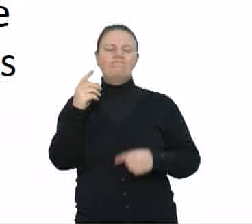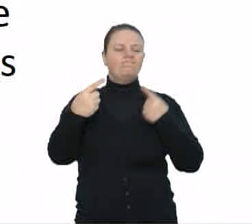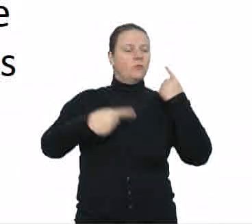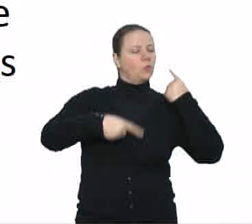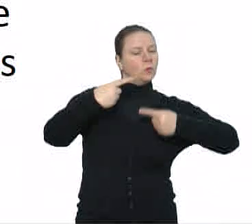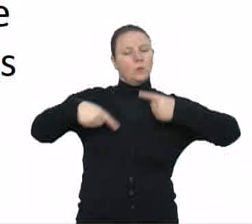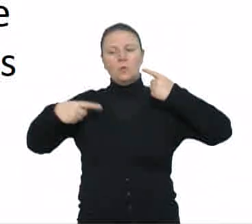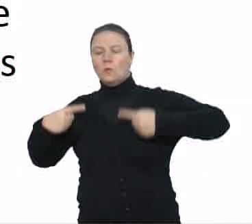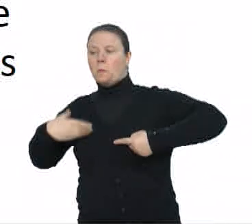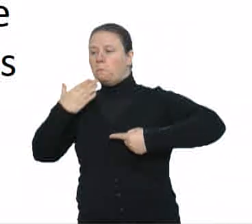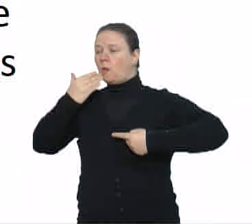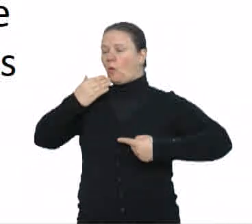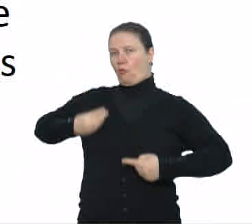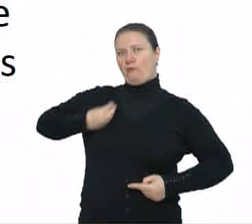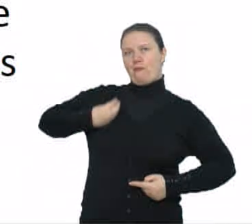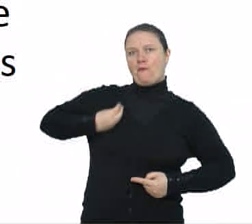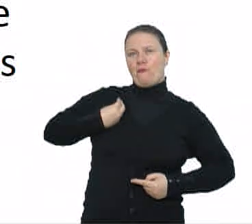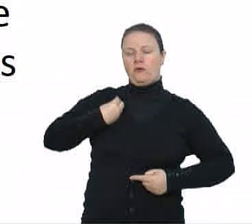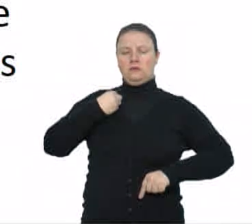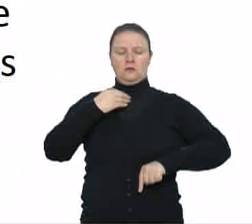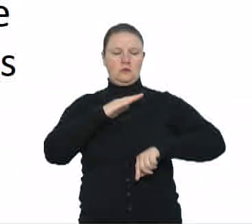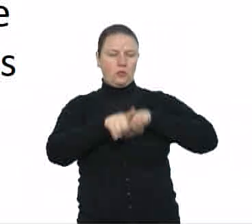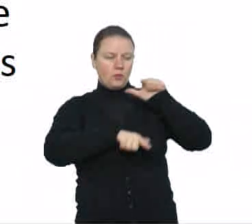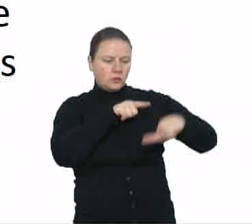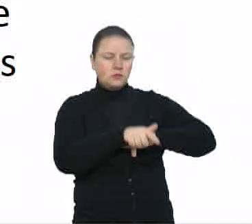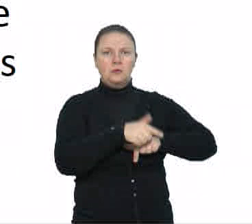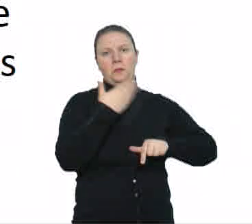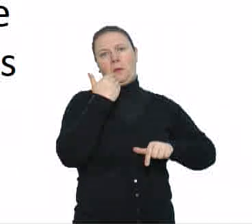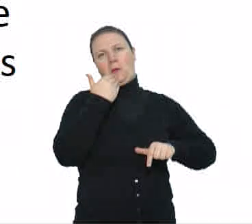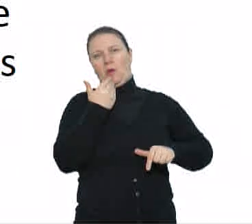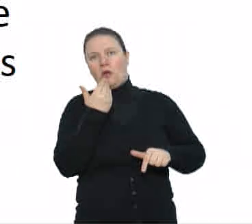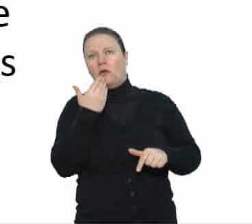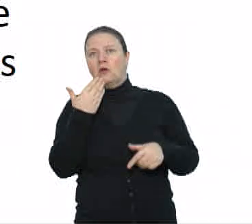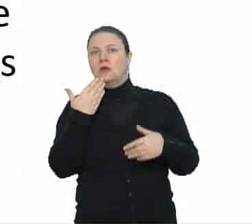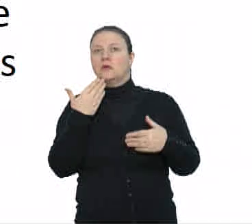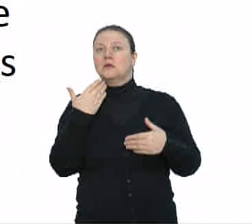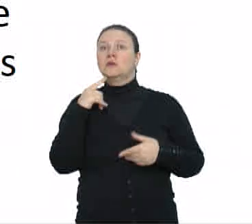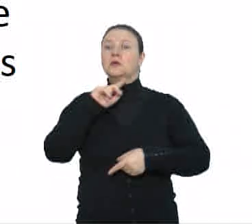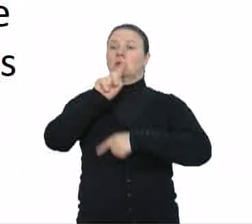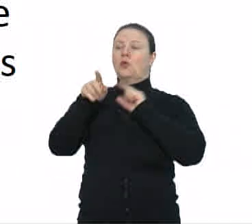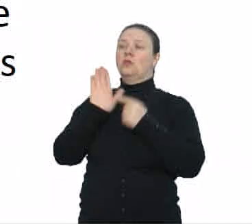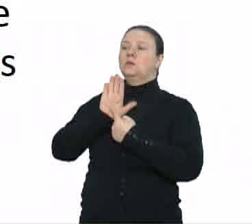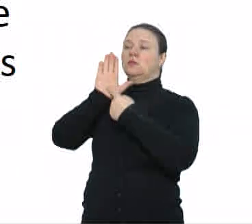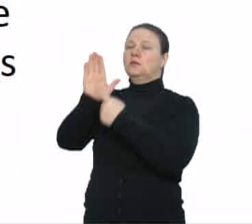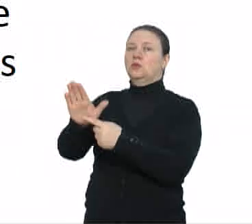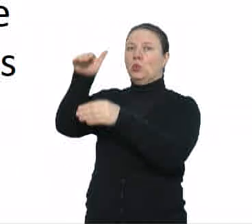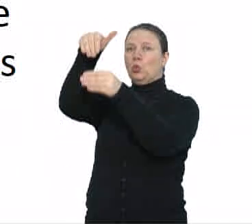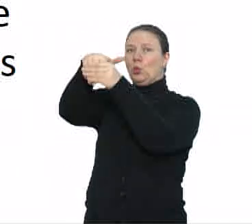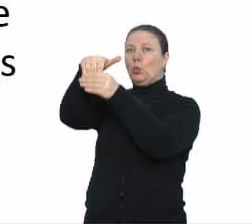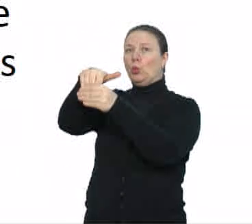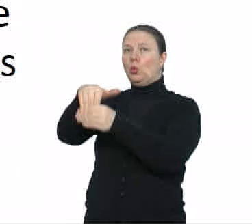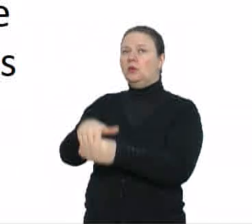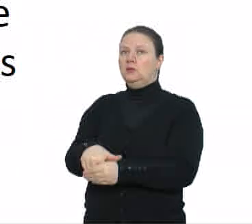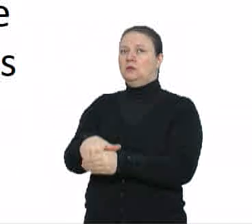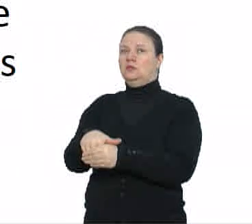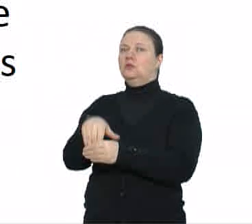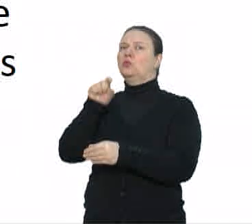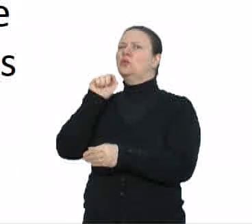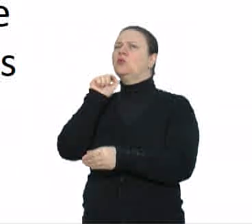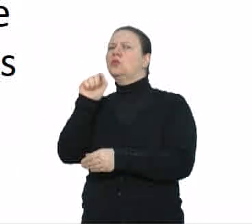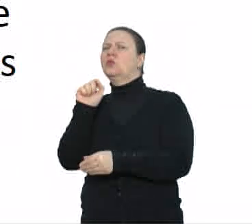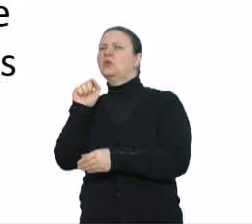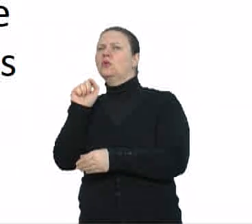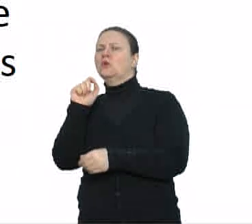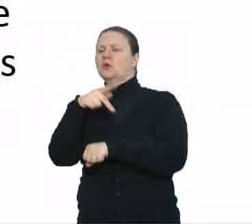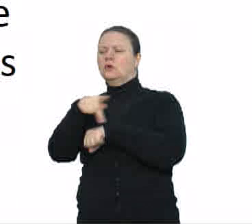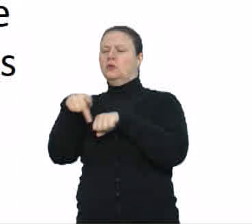e de trabalho. Em 1838, os trabalhadores entregaram ao parlamento da Inglaterra uma carta com 1 milhão